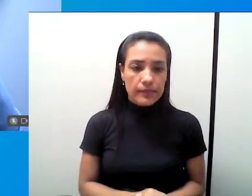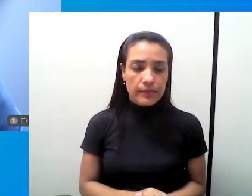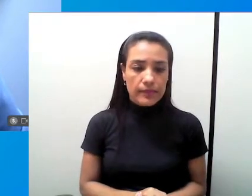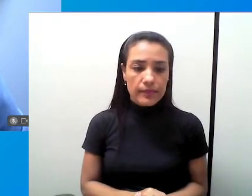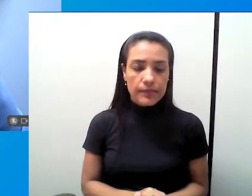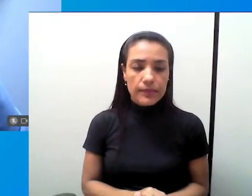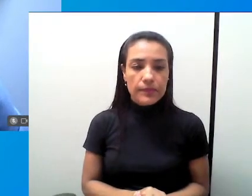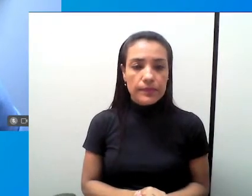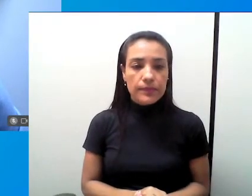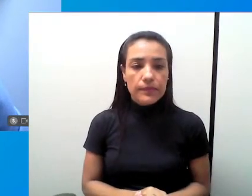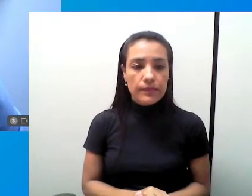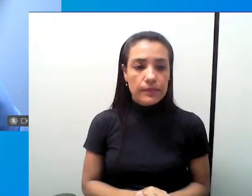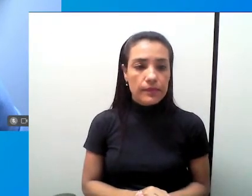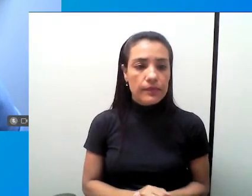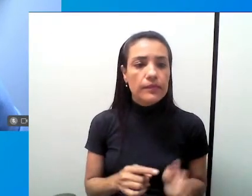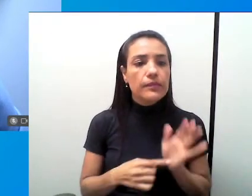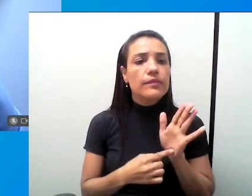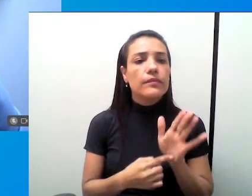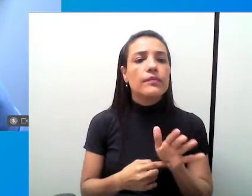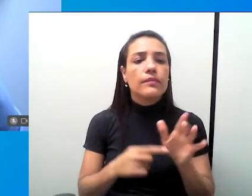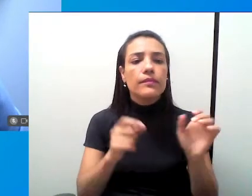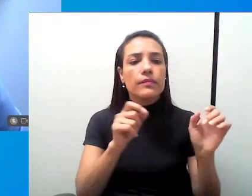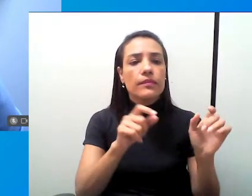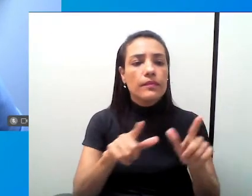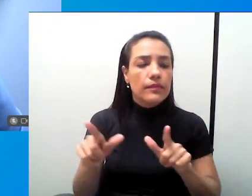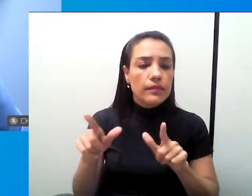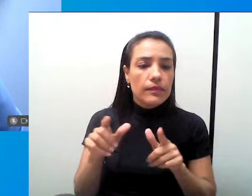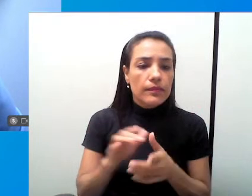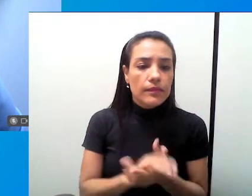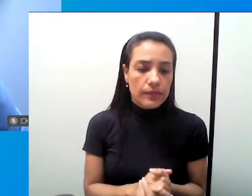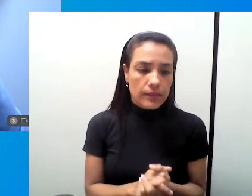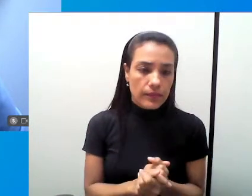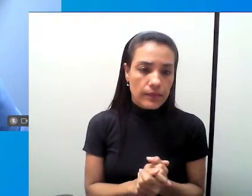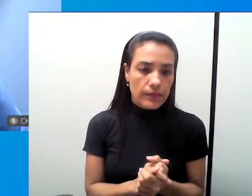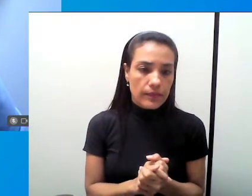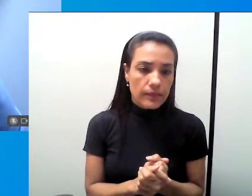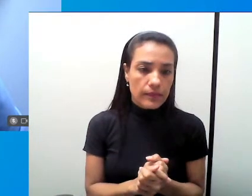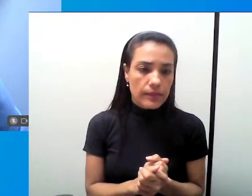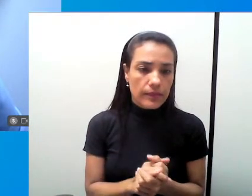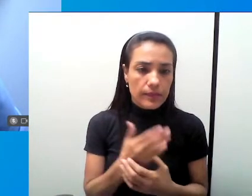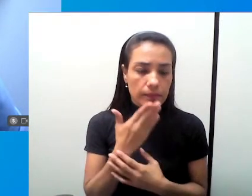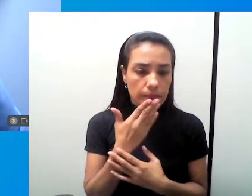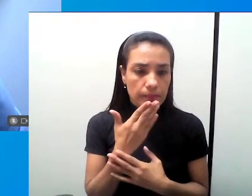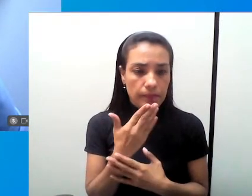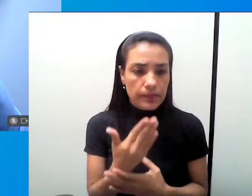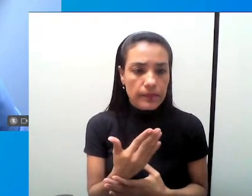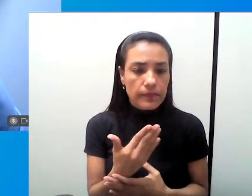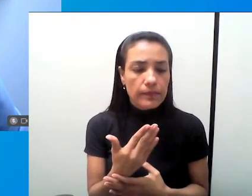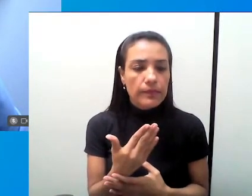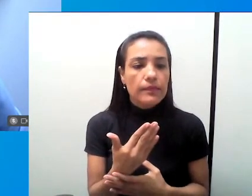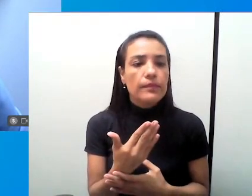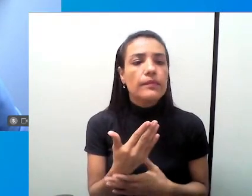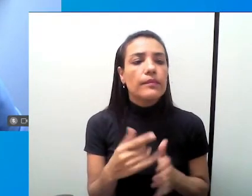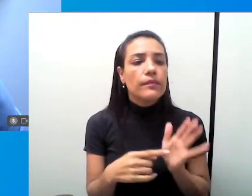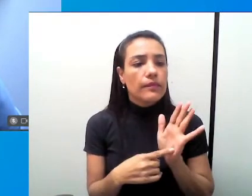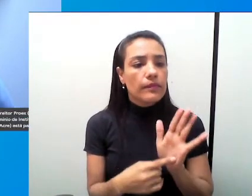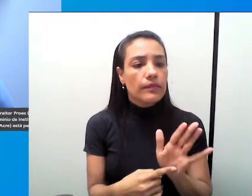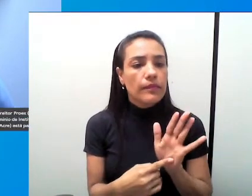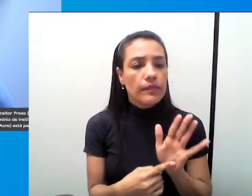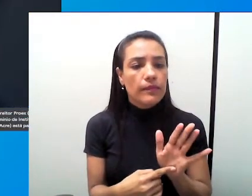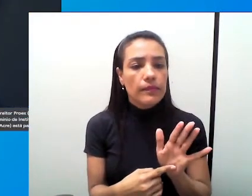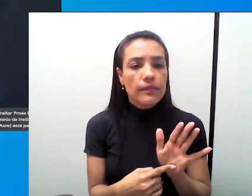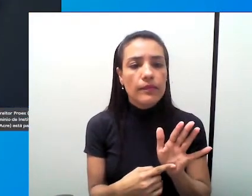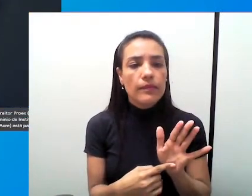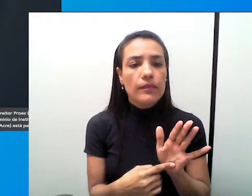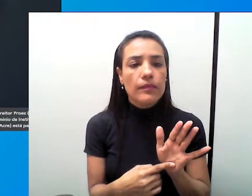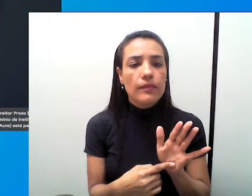apresentação, tentando respeitar o tempo que me foi dado, e eu vou pedir a permissão para carregar aqui para vocês, para conduzir aqui